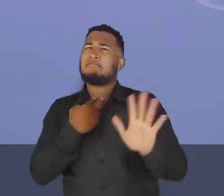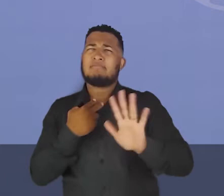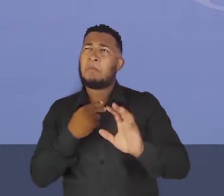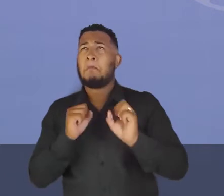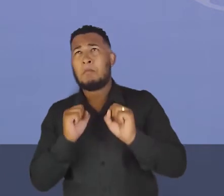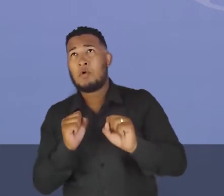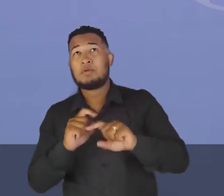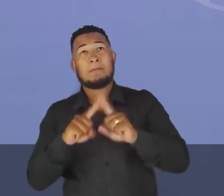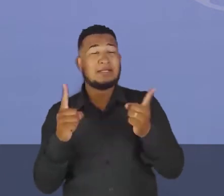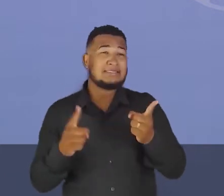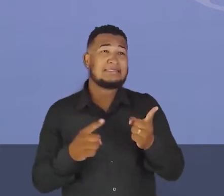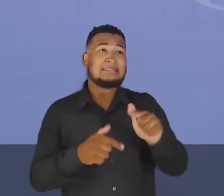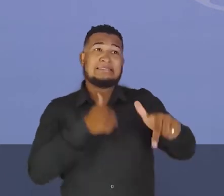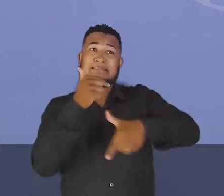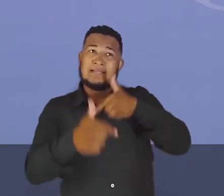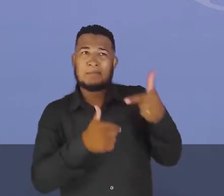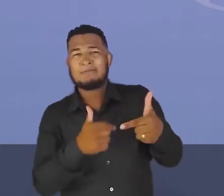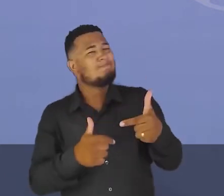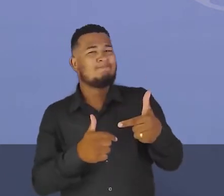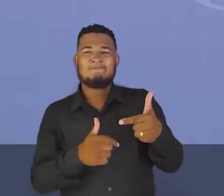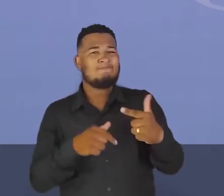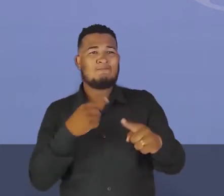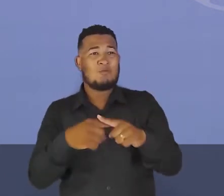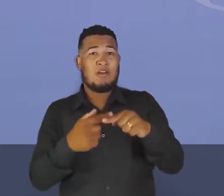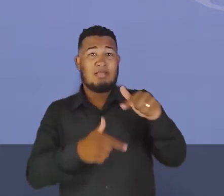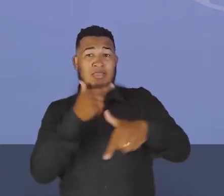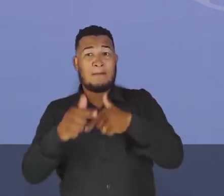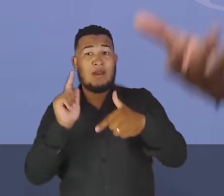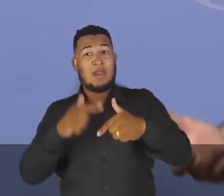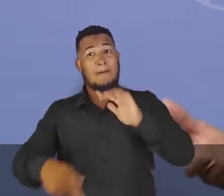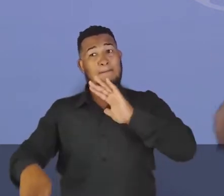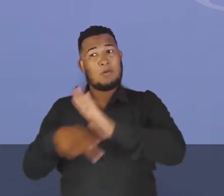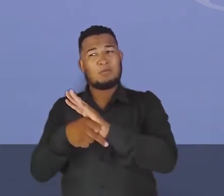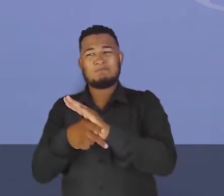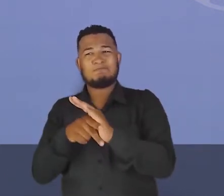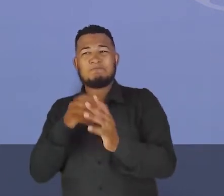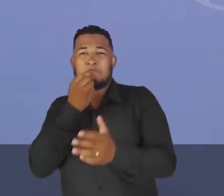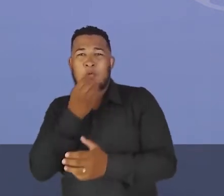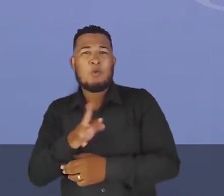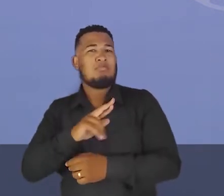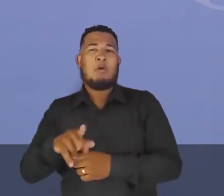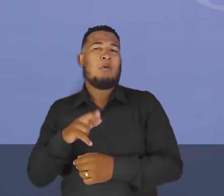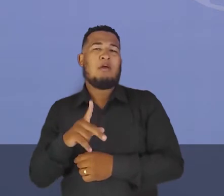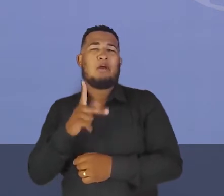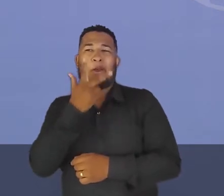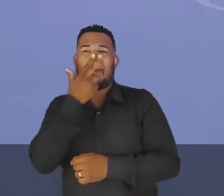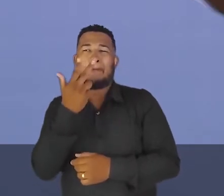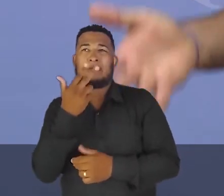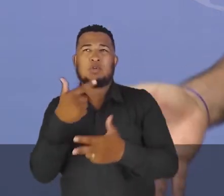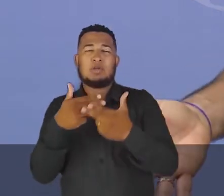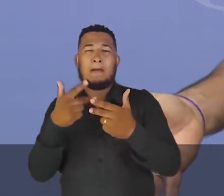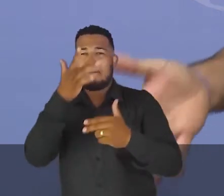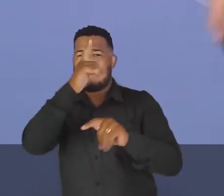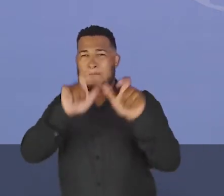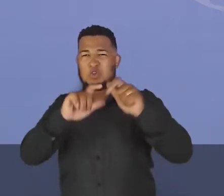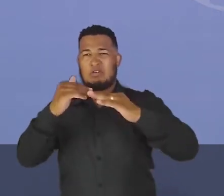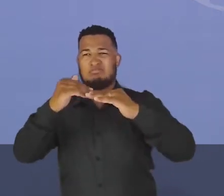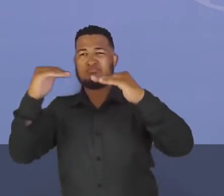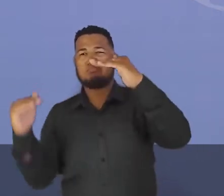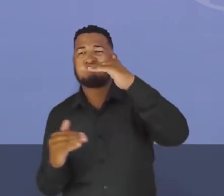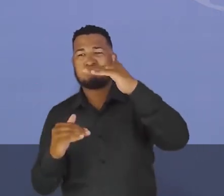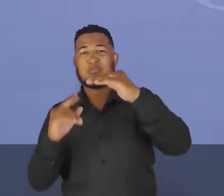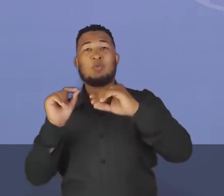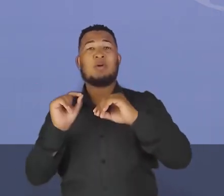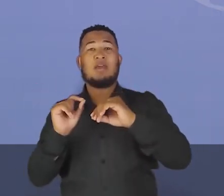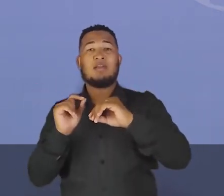mas não deveriam trabalhar porque o trabalho era indigno, era tido como coisa de seres inferiores, que era